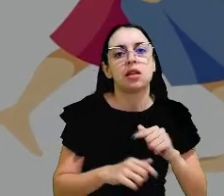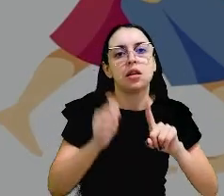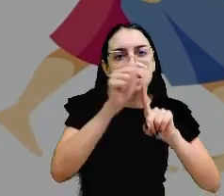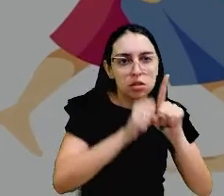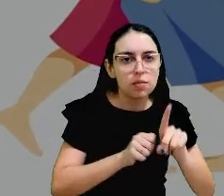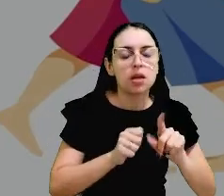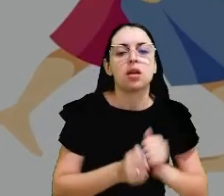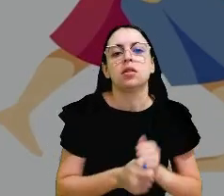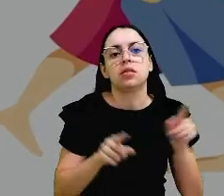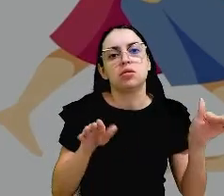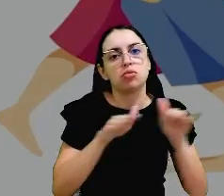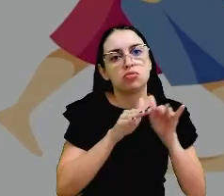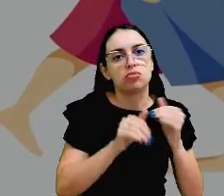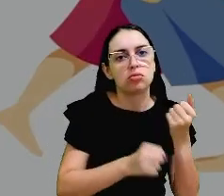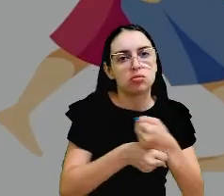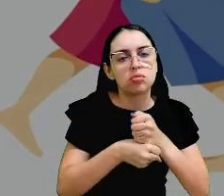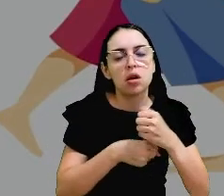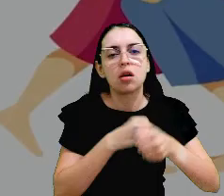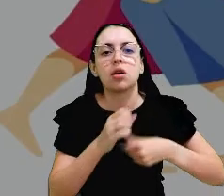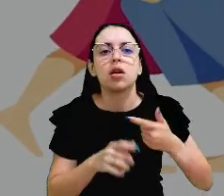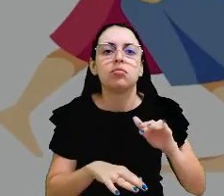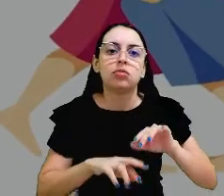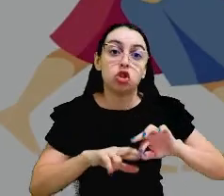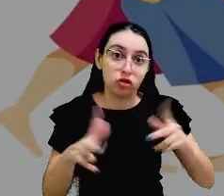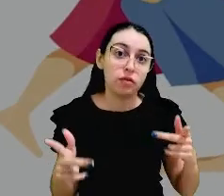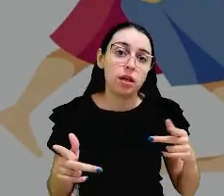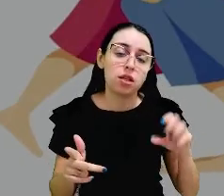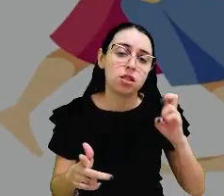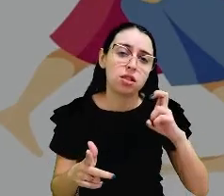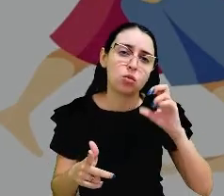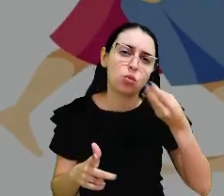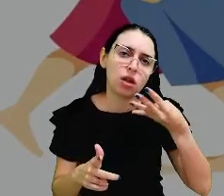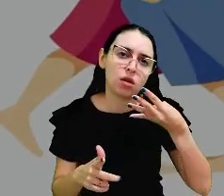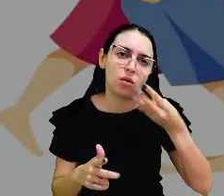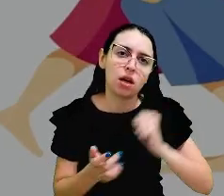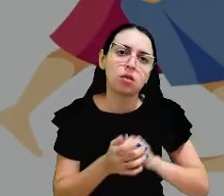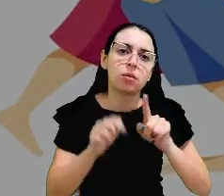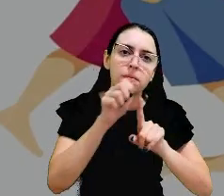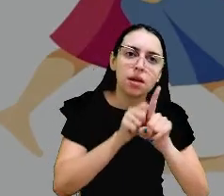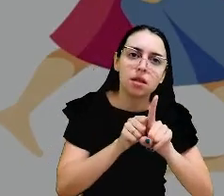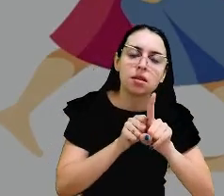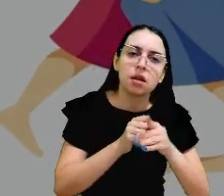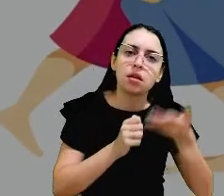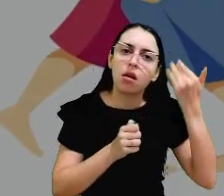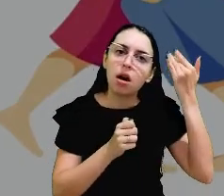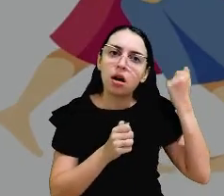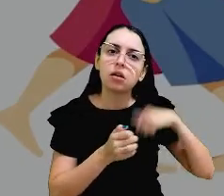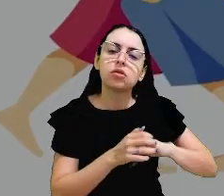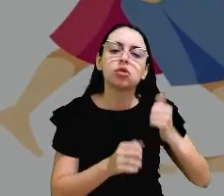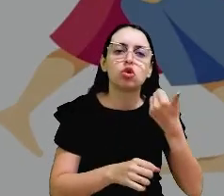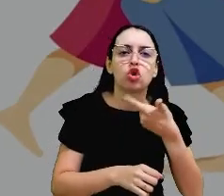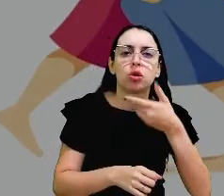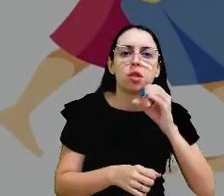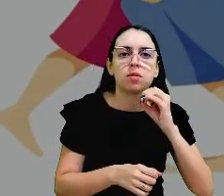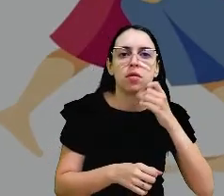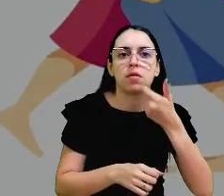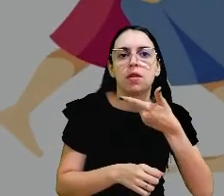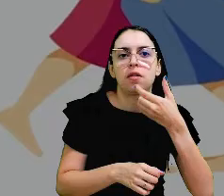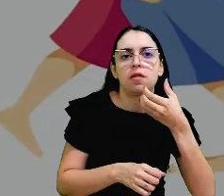2021, ao contrário das 54 mortes mensais que ocorriam em 2020 e